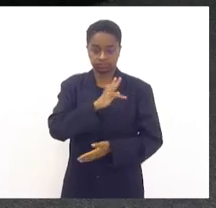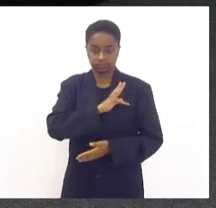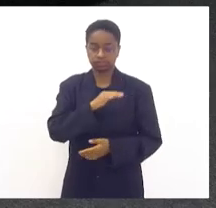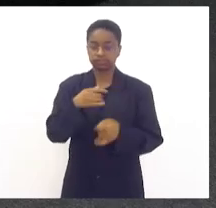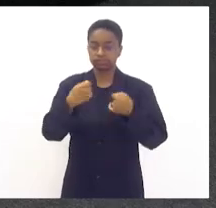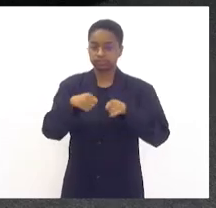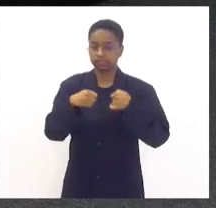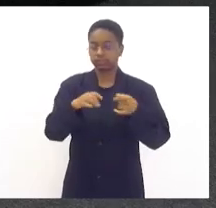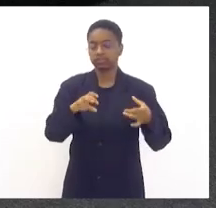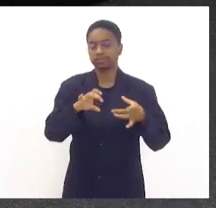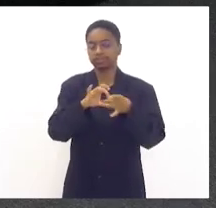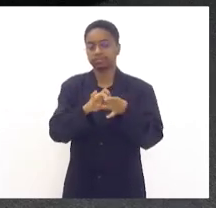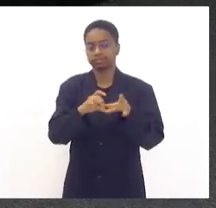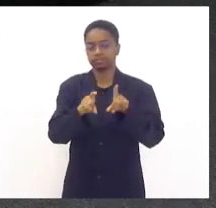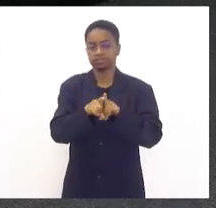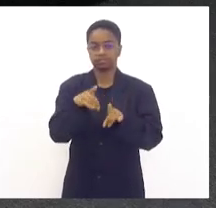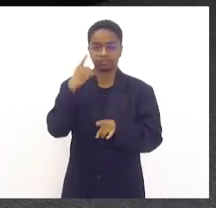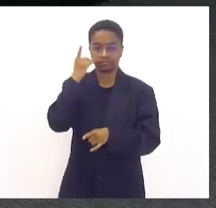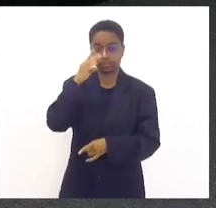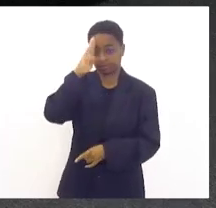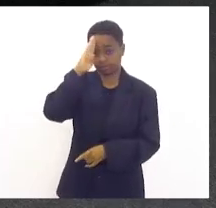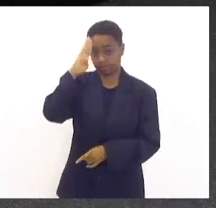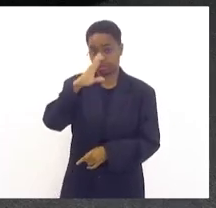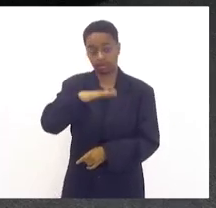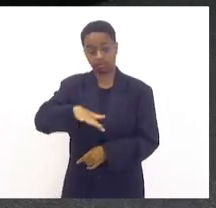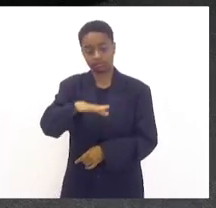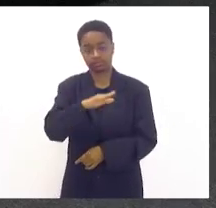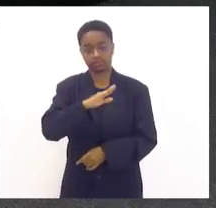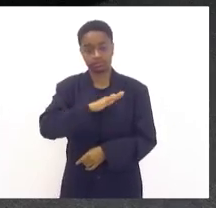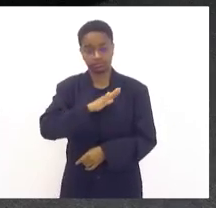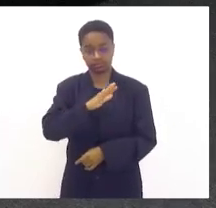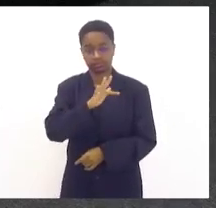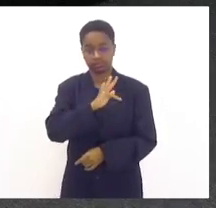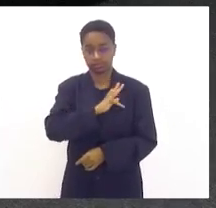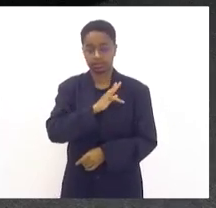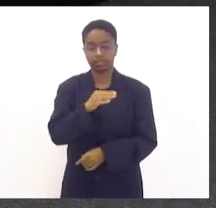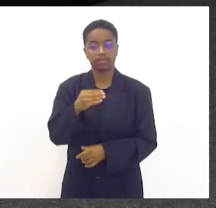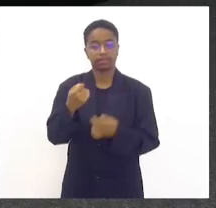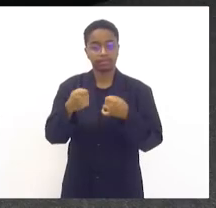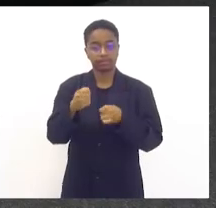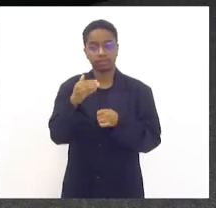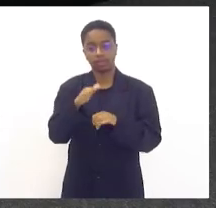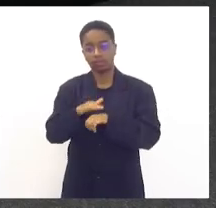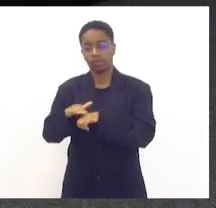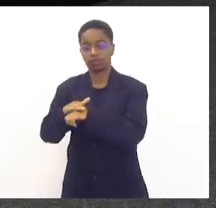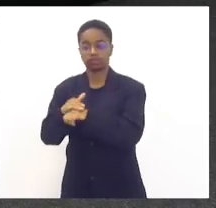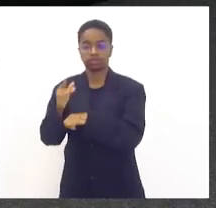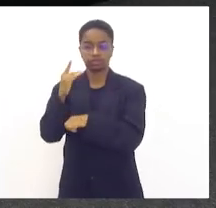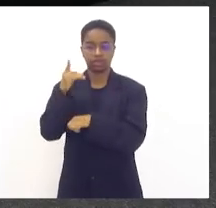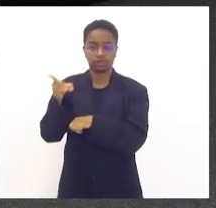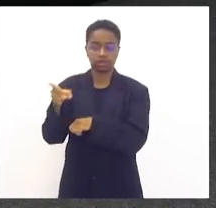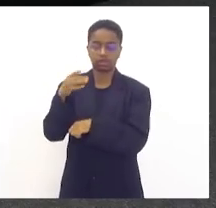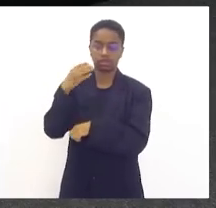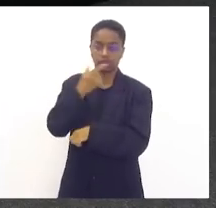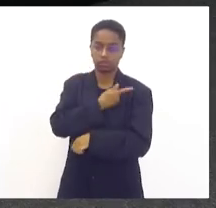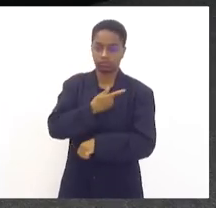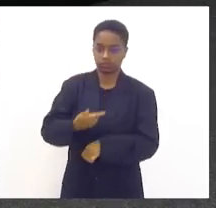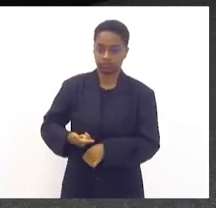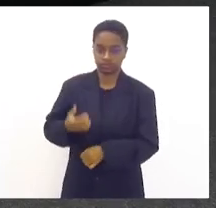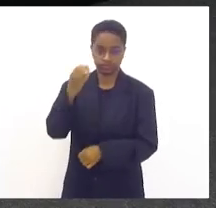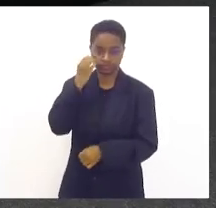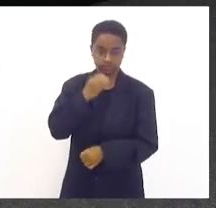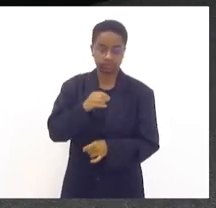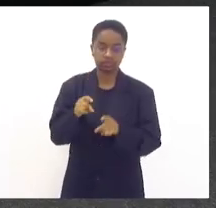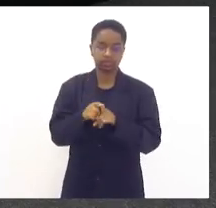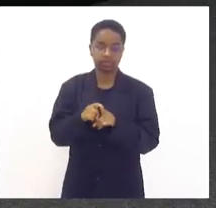de aliança, os deputados principalmente da Baixada Fluminense, para ir até o nosso querido governador Cláudio Castro, nosso comandante, secretário de